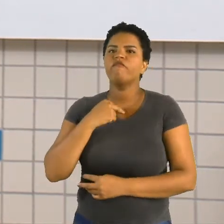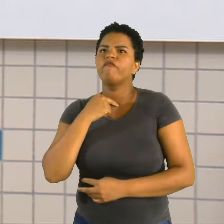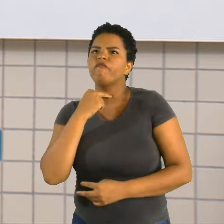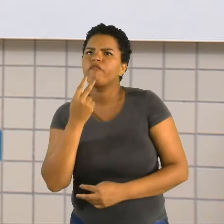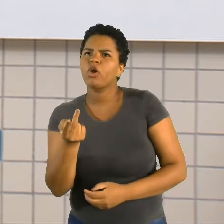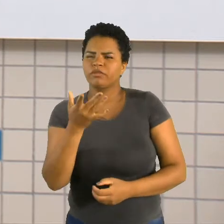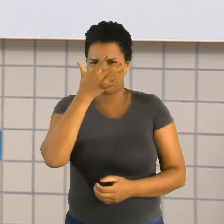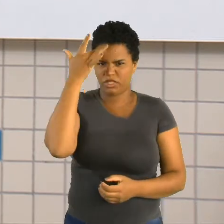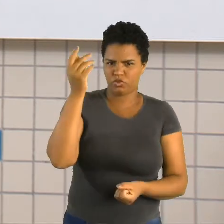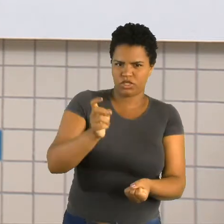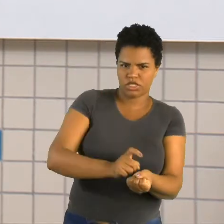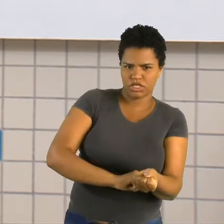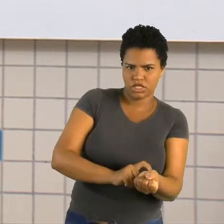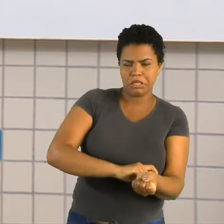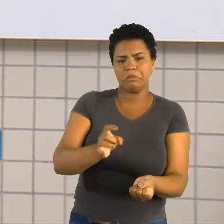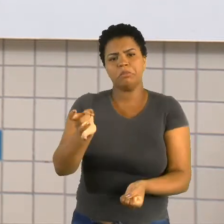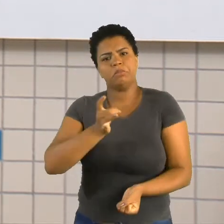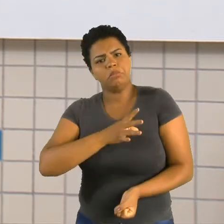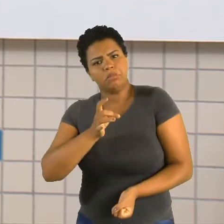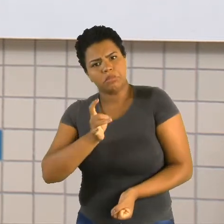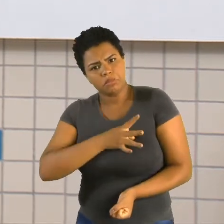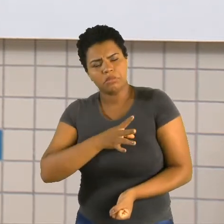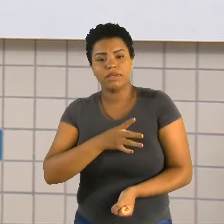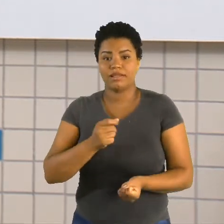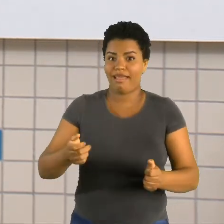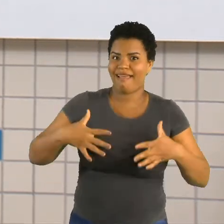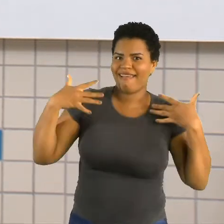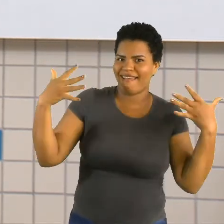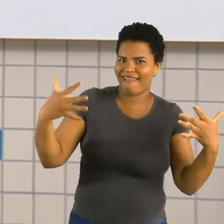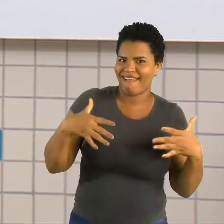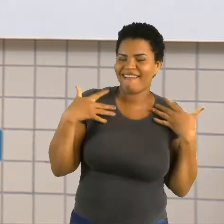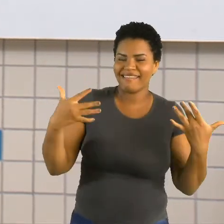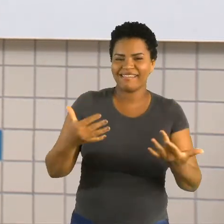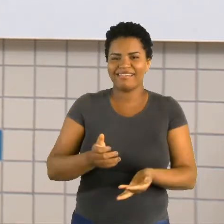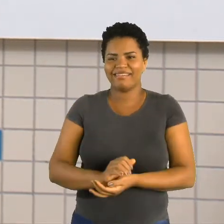a pessoa está com medo, se a pessoa está alegre, se ela está